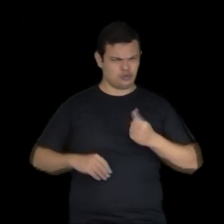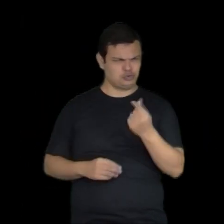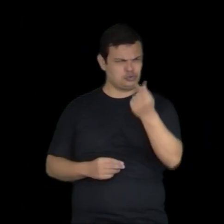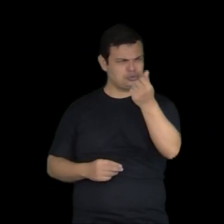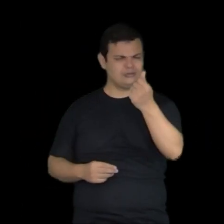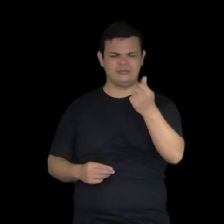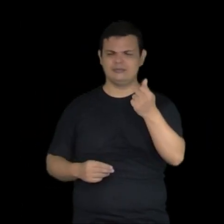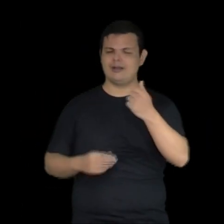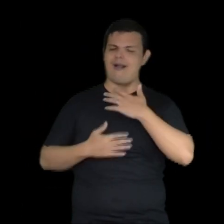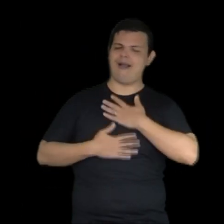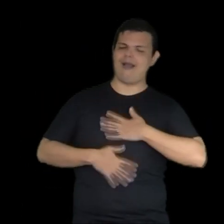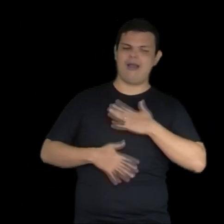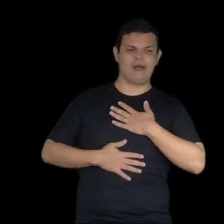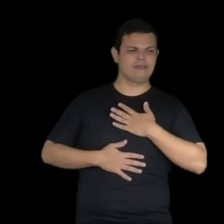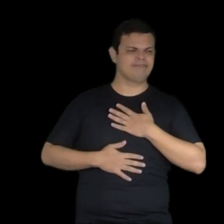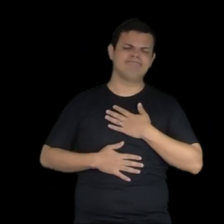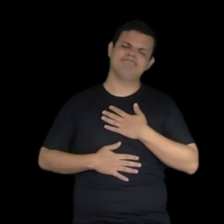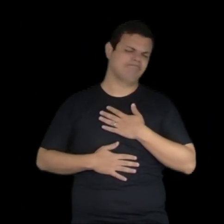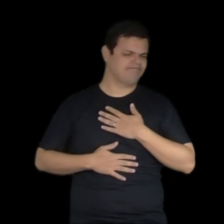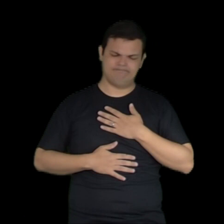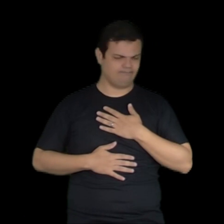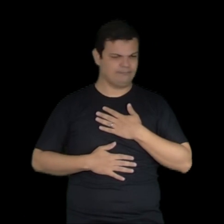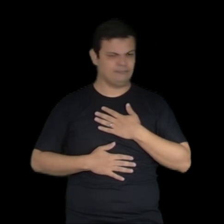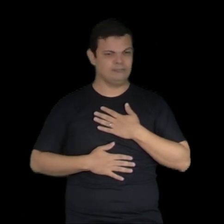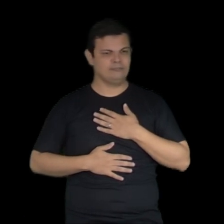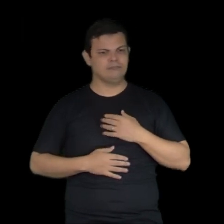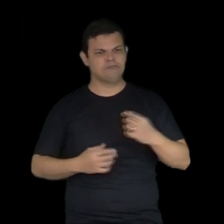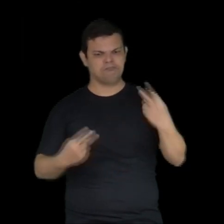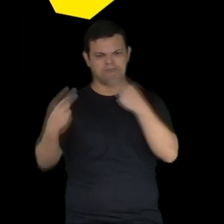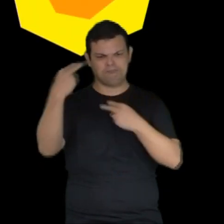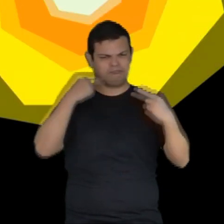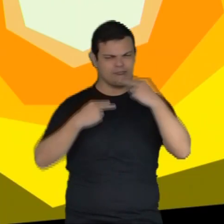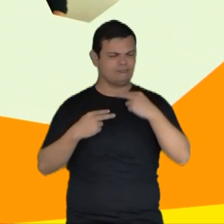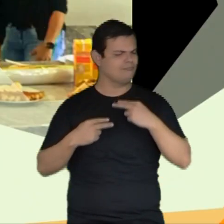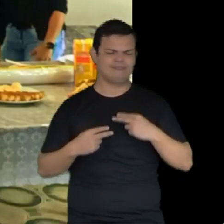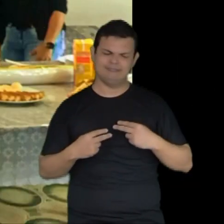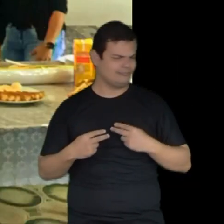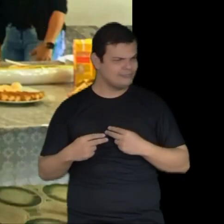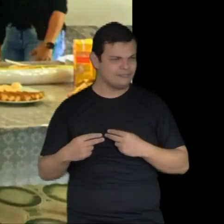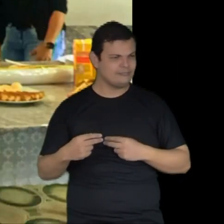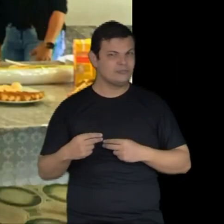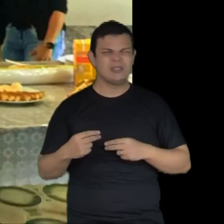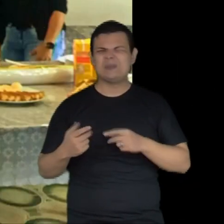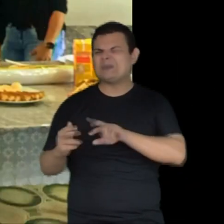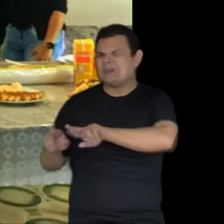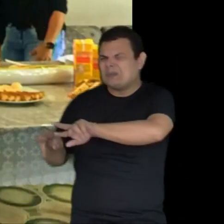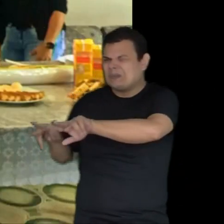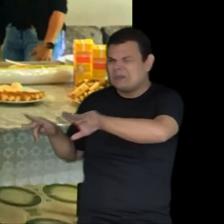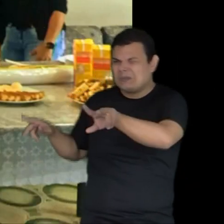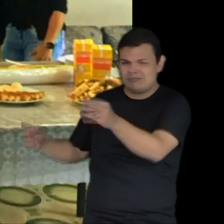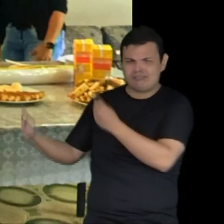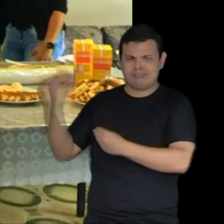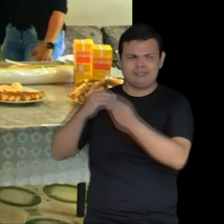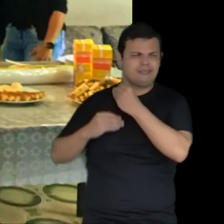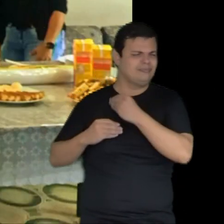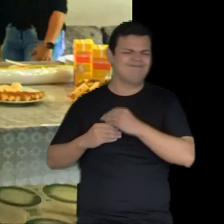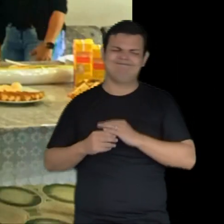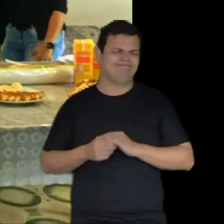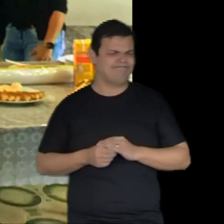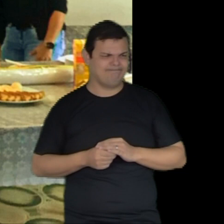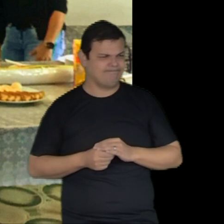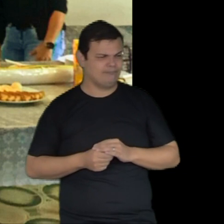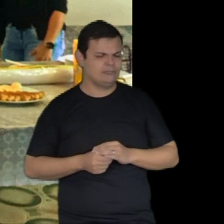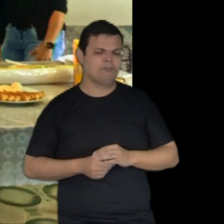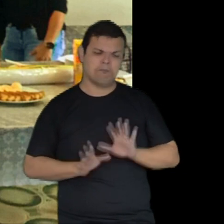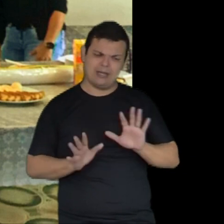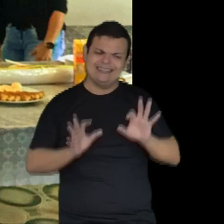de tranquilidade, de reconhecimentos, e não há muitas outras coisas. Tenho certeza,